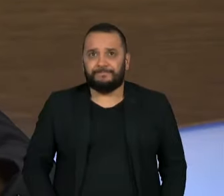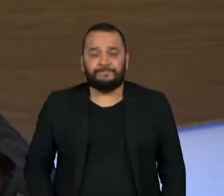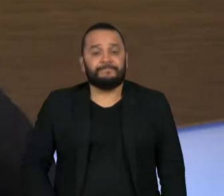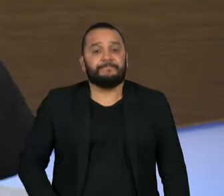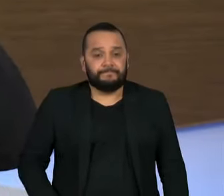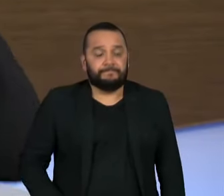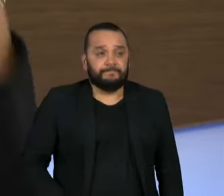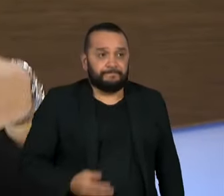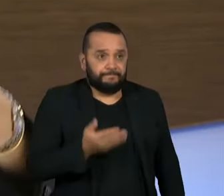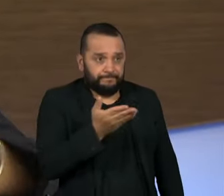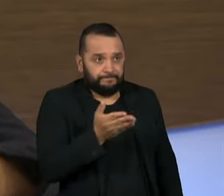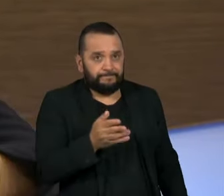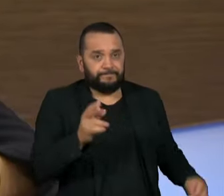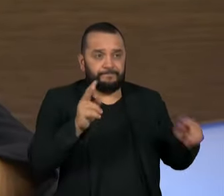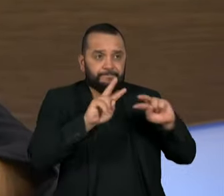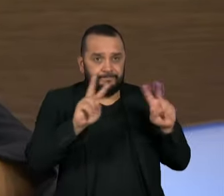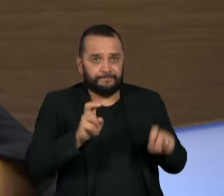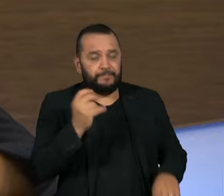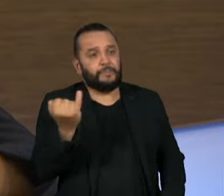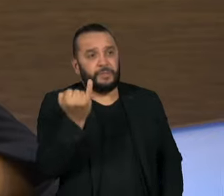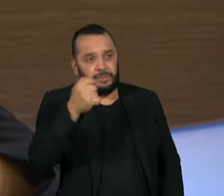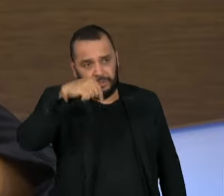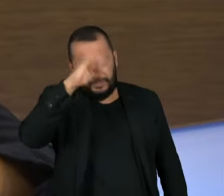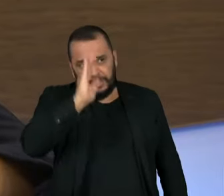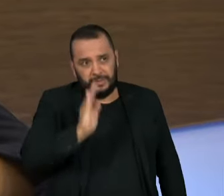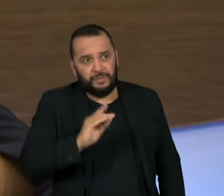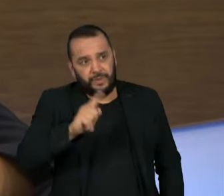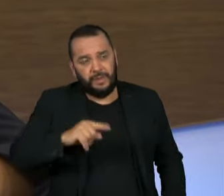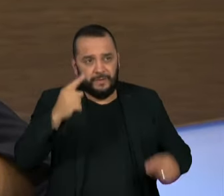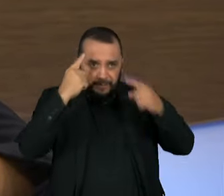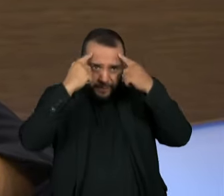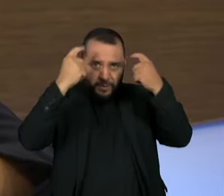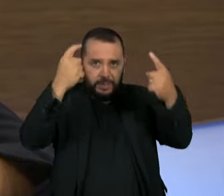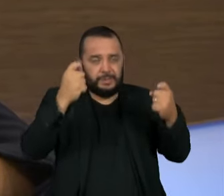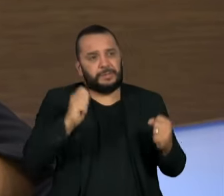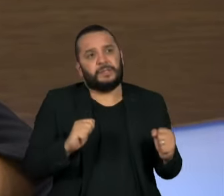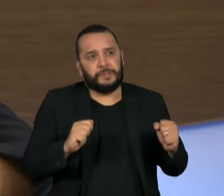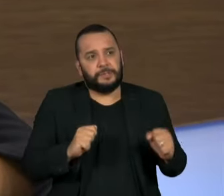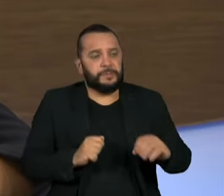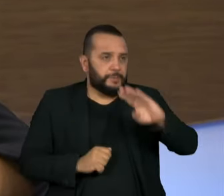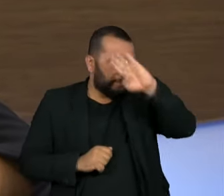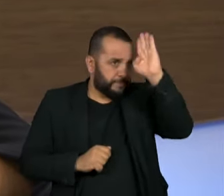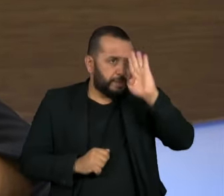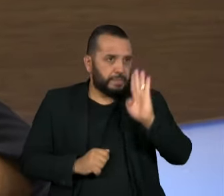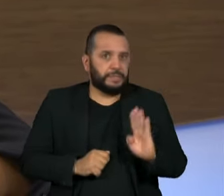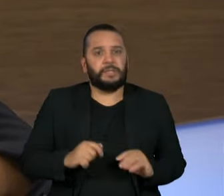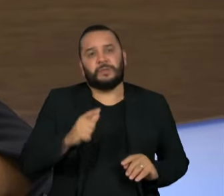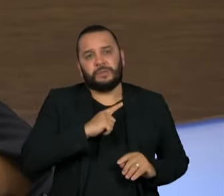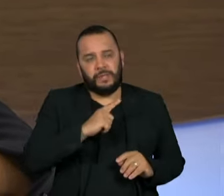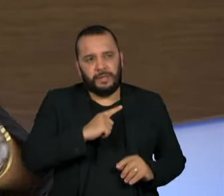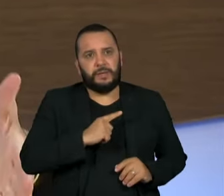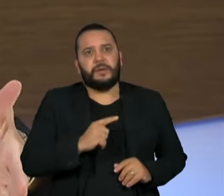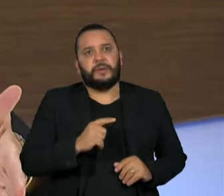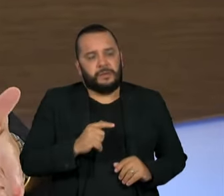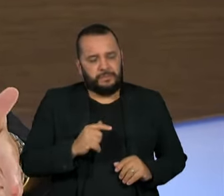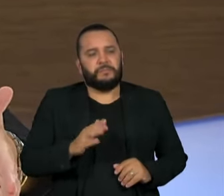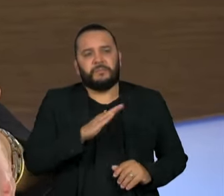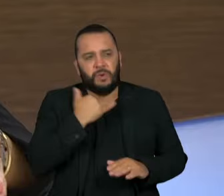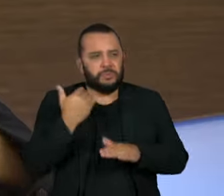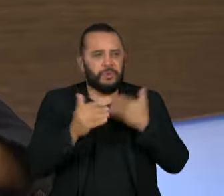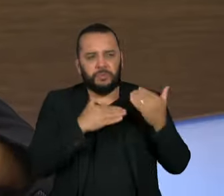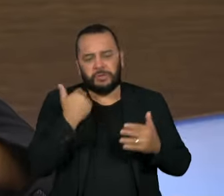Professor, eu queria falar de um tema que também é muito importante para o Brasil, que é a violência. O Brasil tem ainda taxas de homicídio